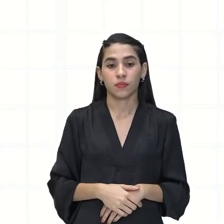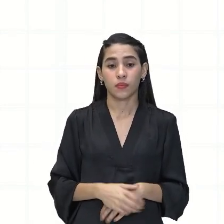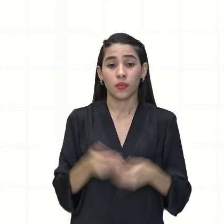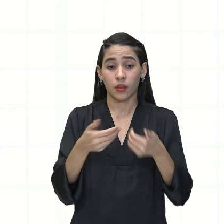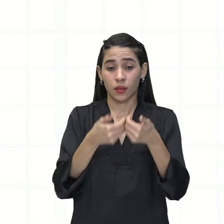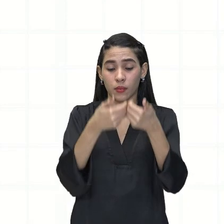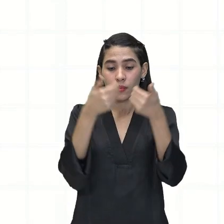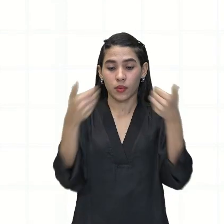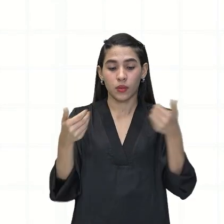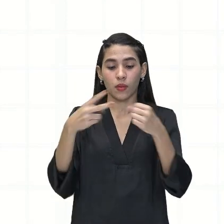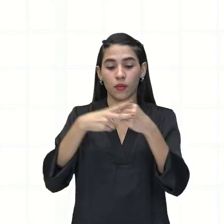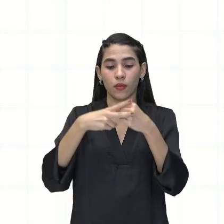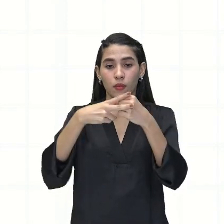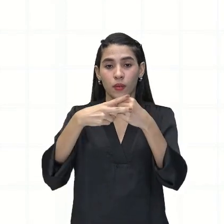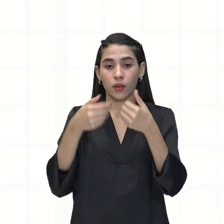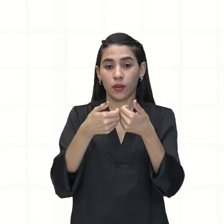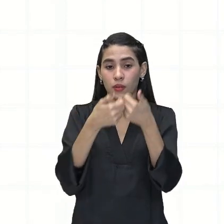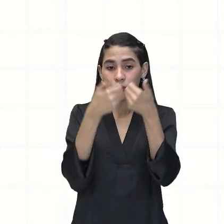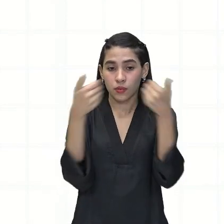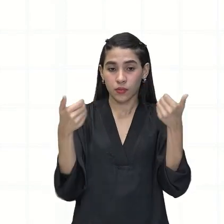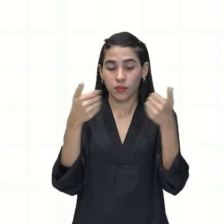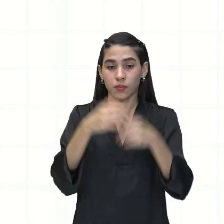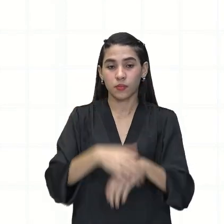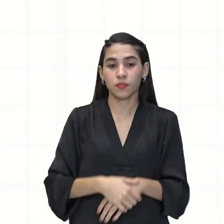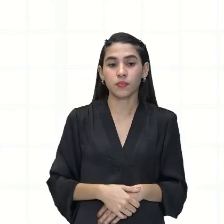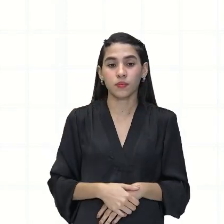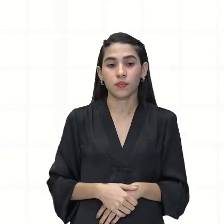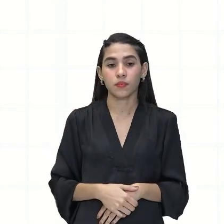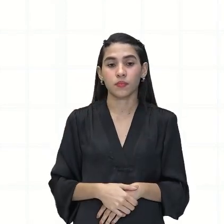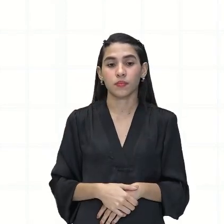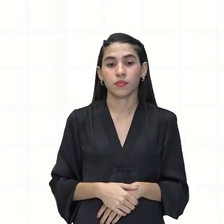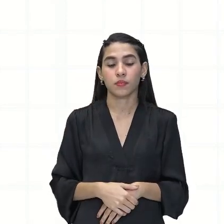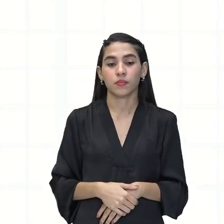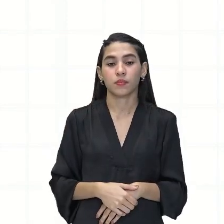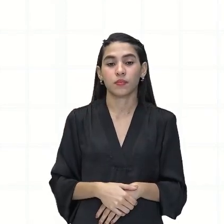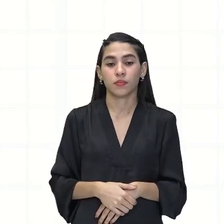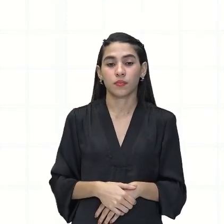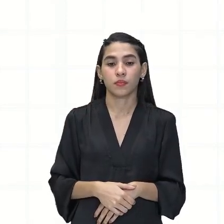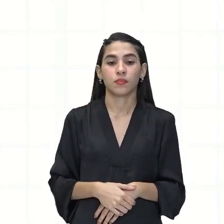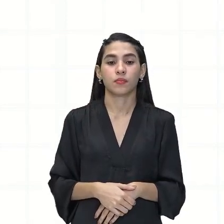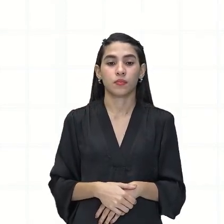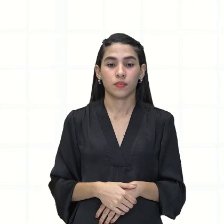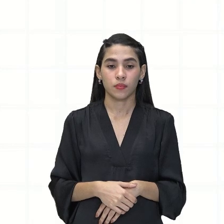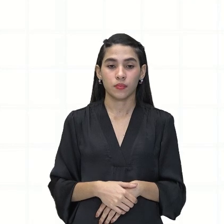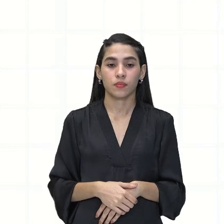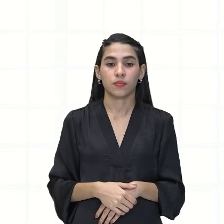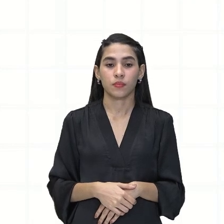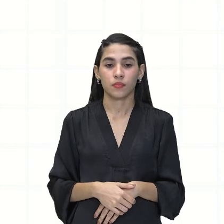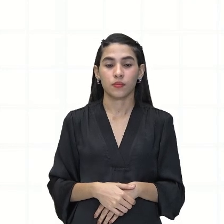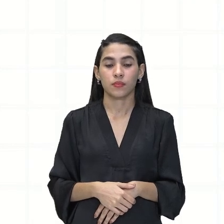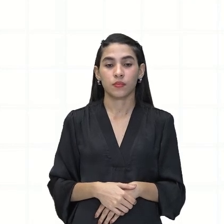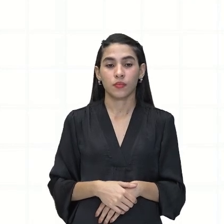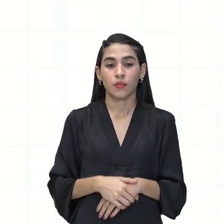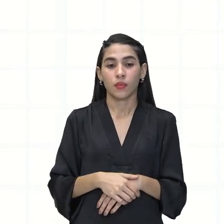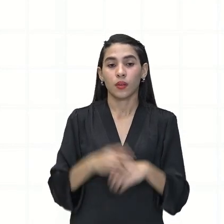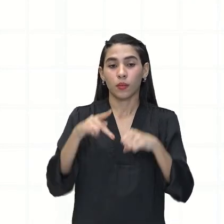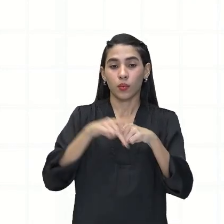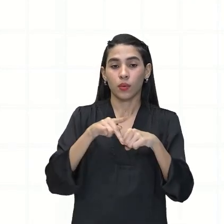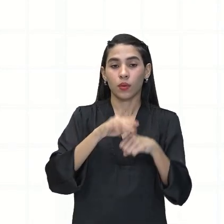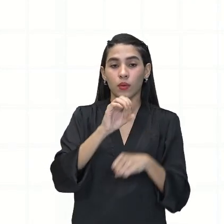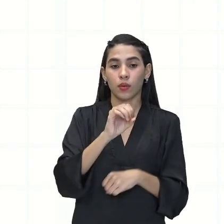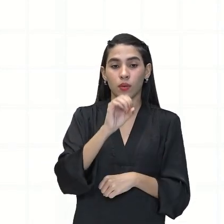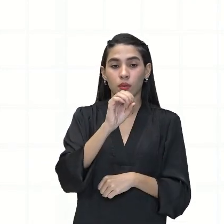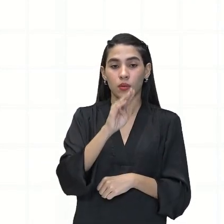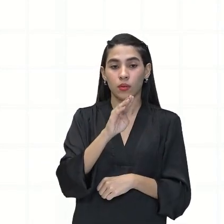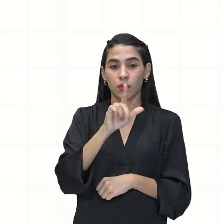dividiu o verbo, tá aqui o restante do nosso verbo no presente, e ele colocou o nosso pronome bem no